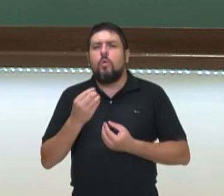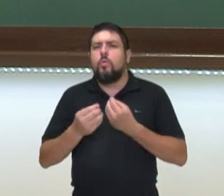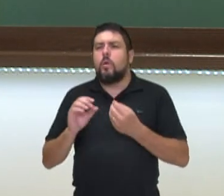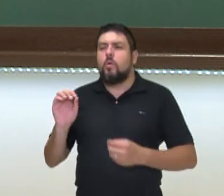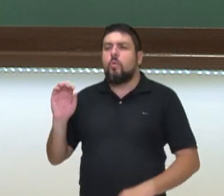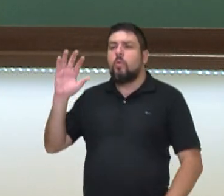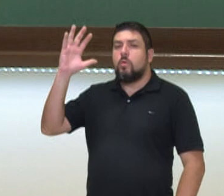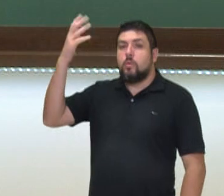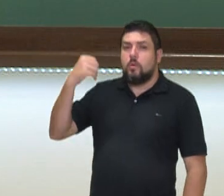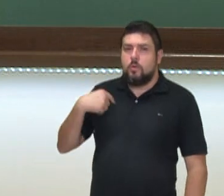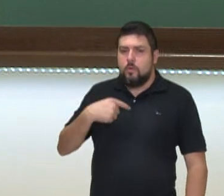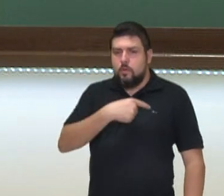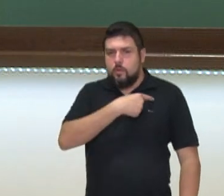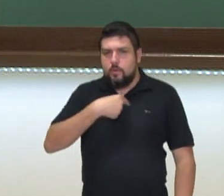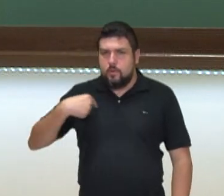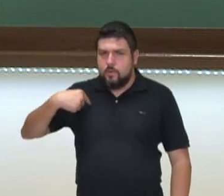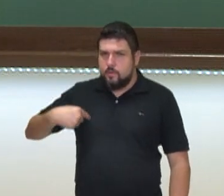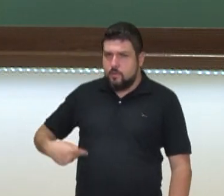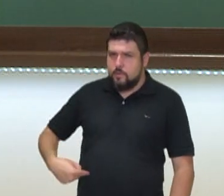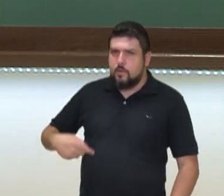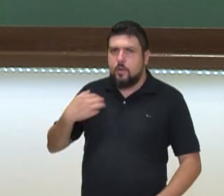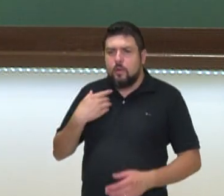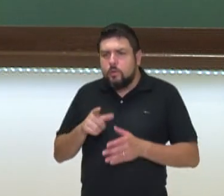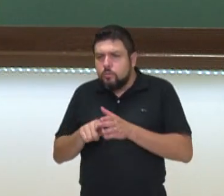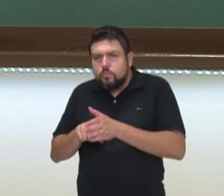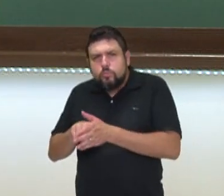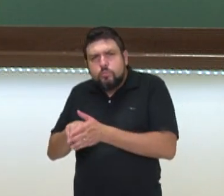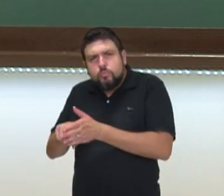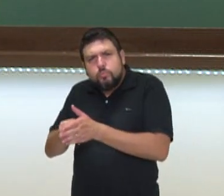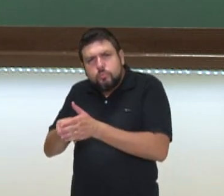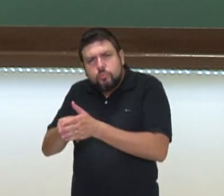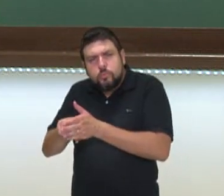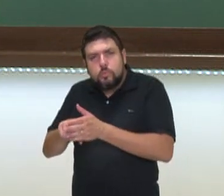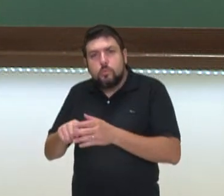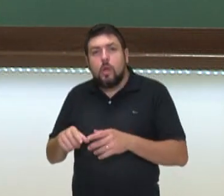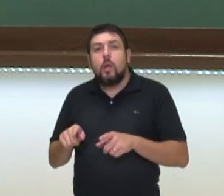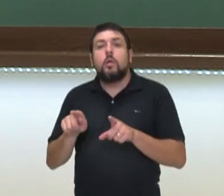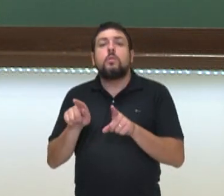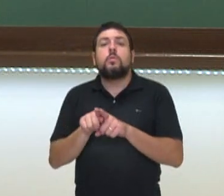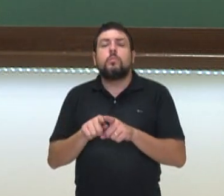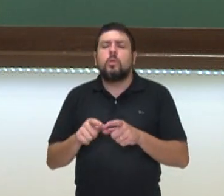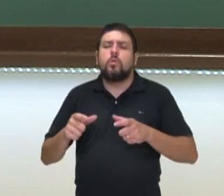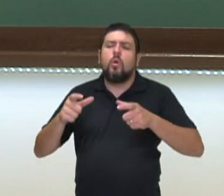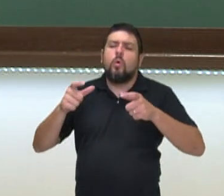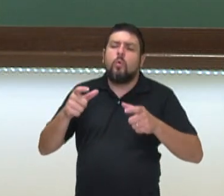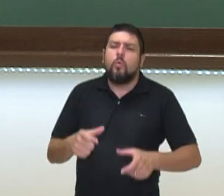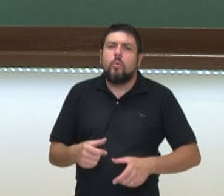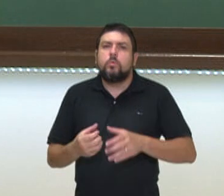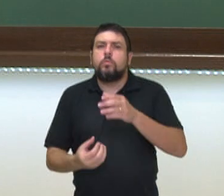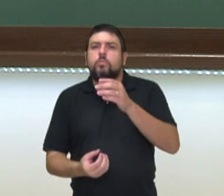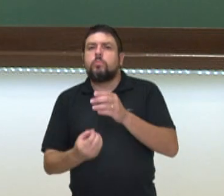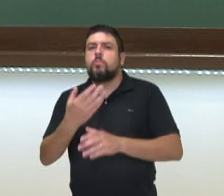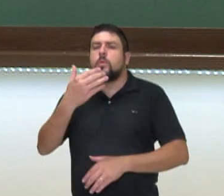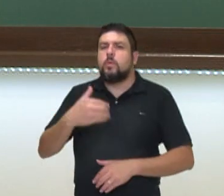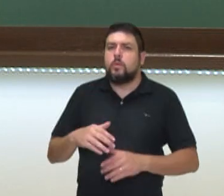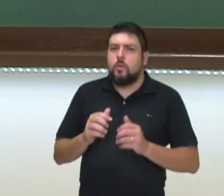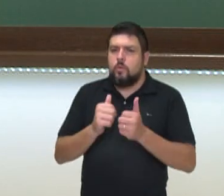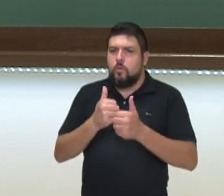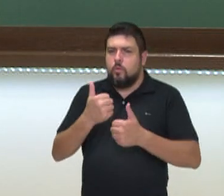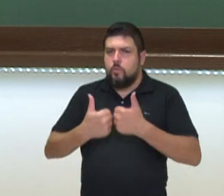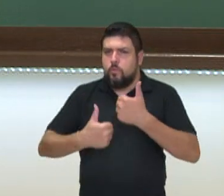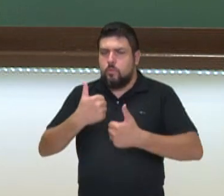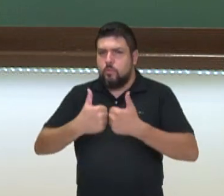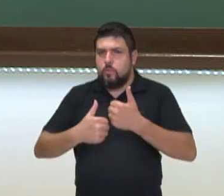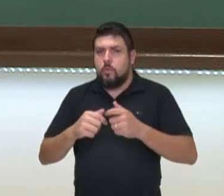né? Pesquisas que foram feitas. Tem mais aonde começou a surgir esse futebol, mas a professora Priscila trouxe